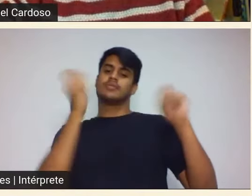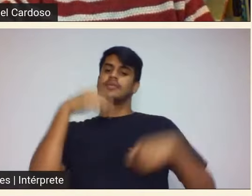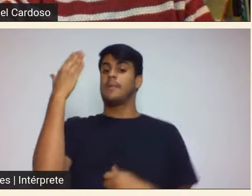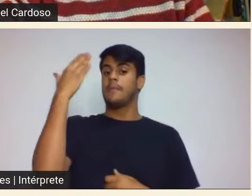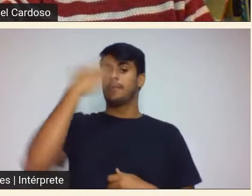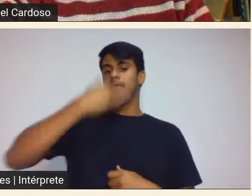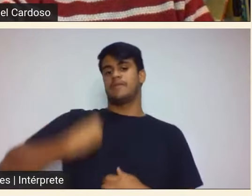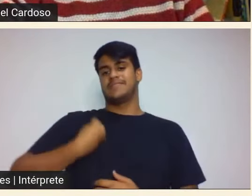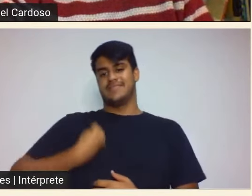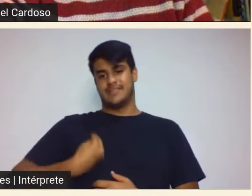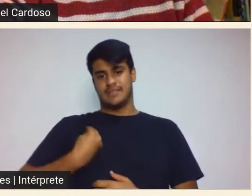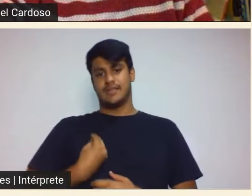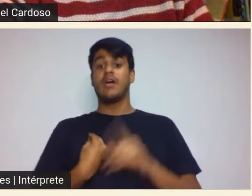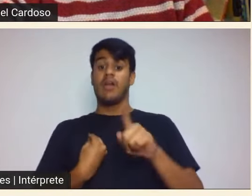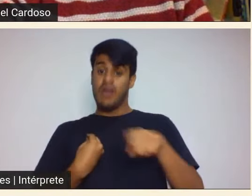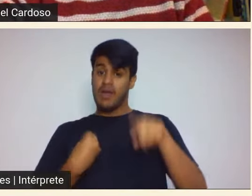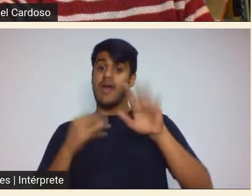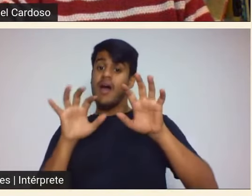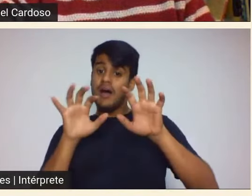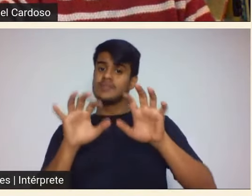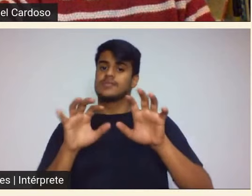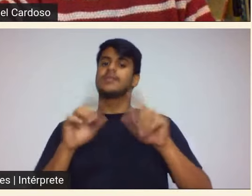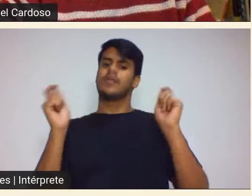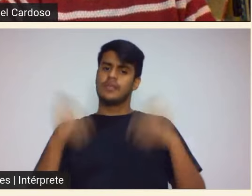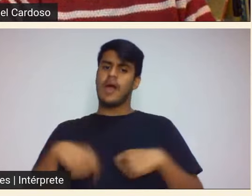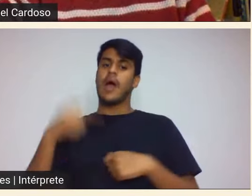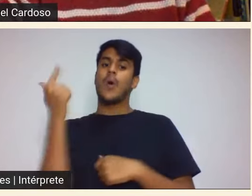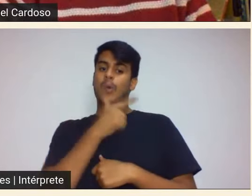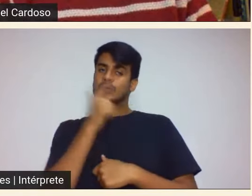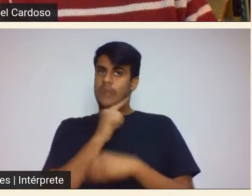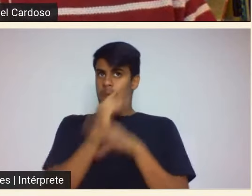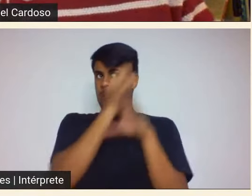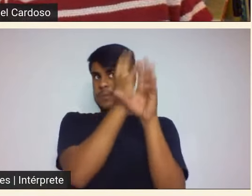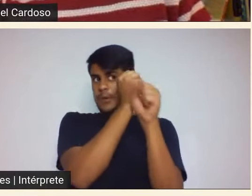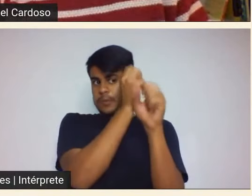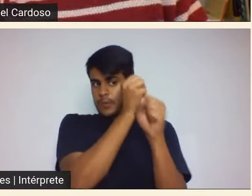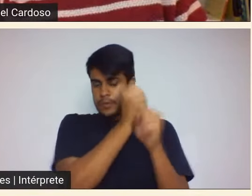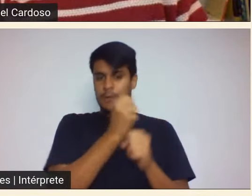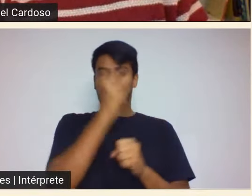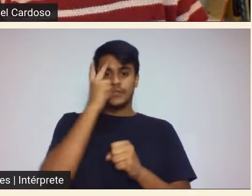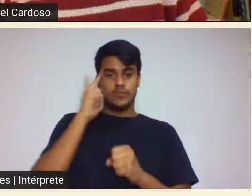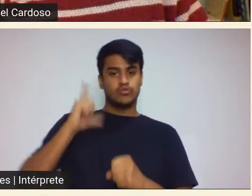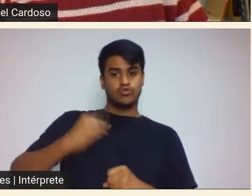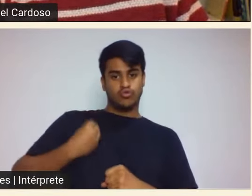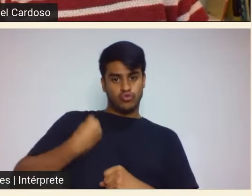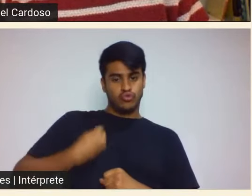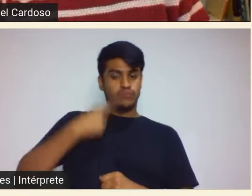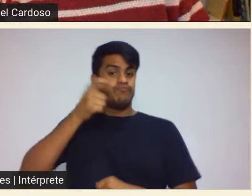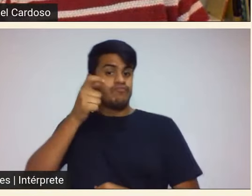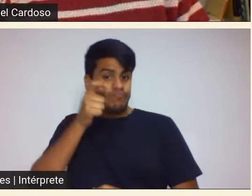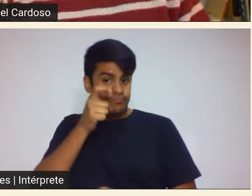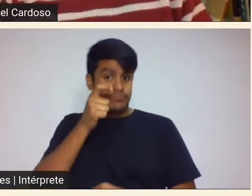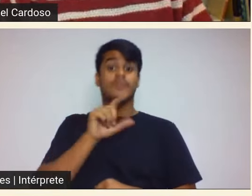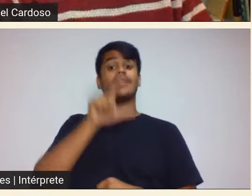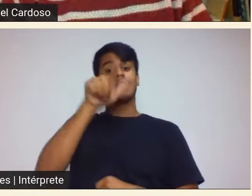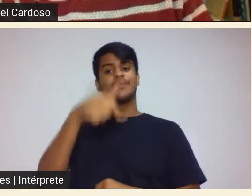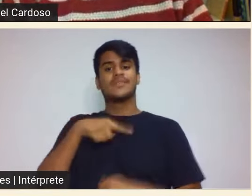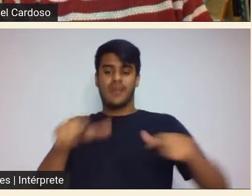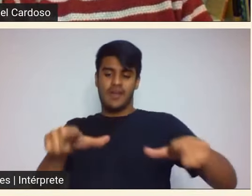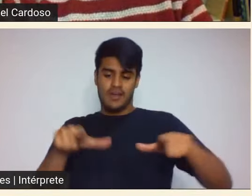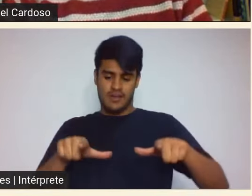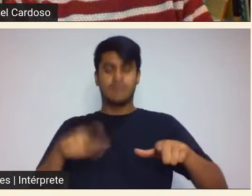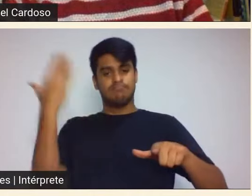ser possível que a gente contabilize as participações e, posteriormente, emita as declarações de